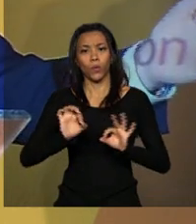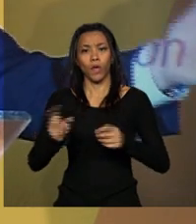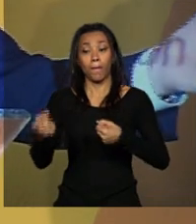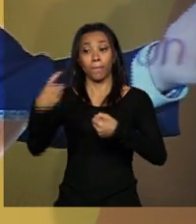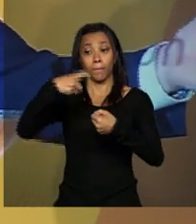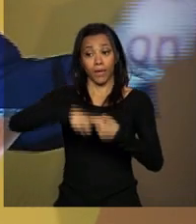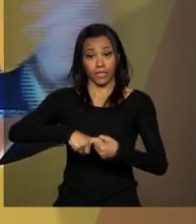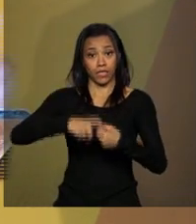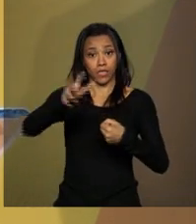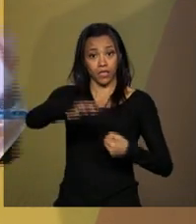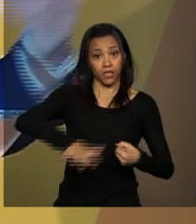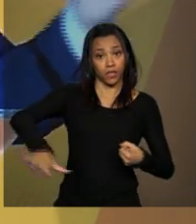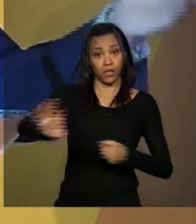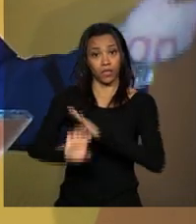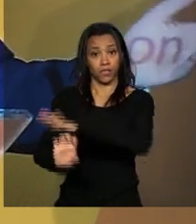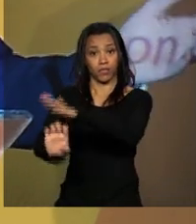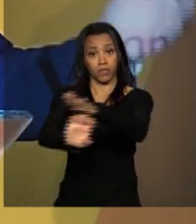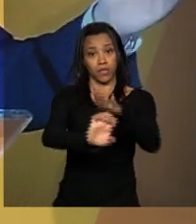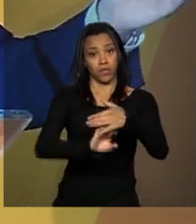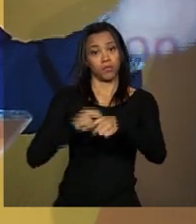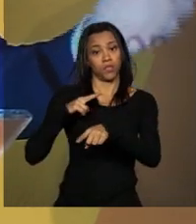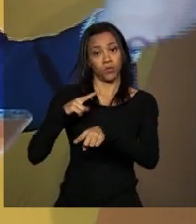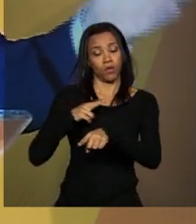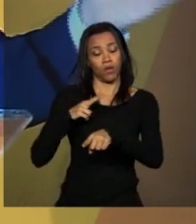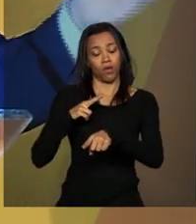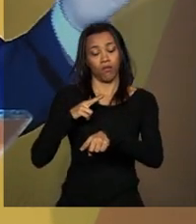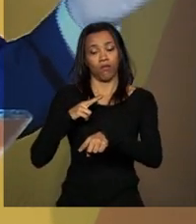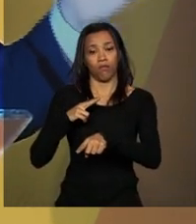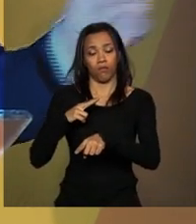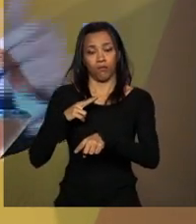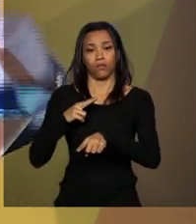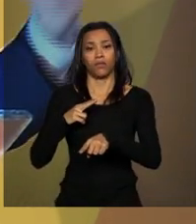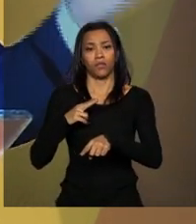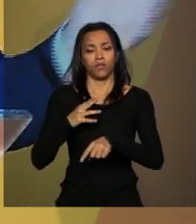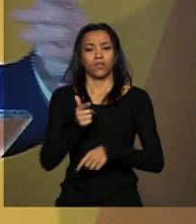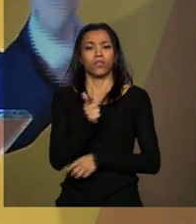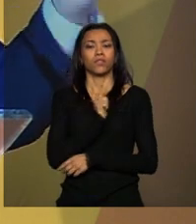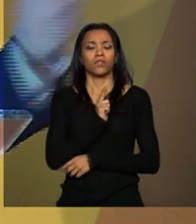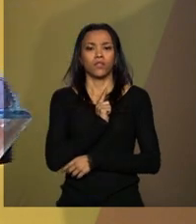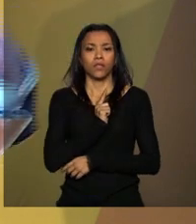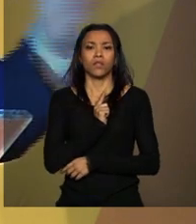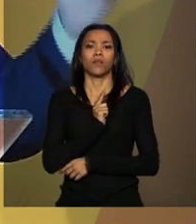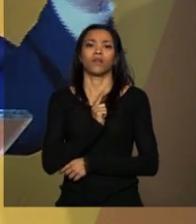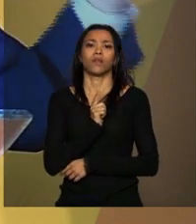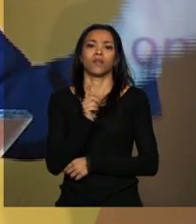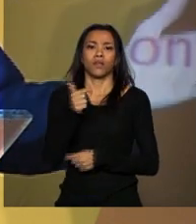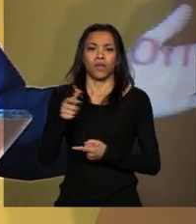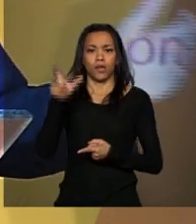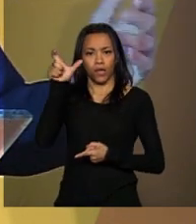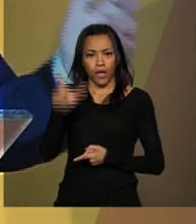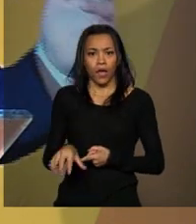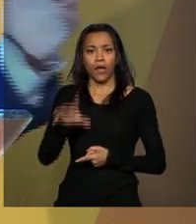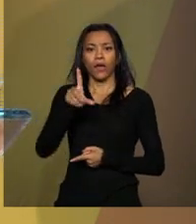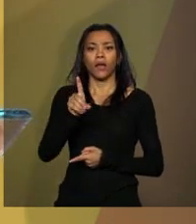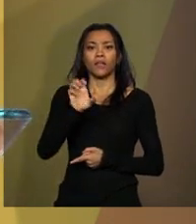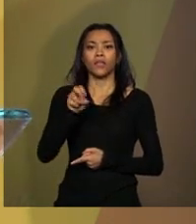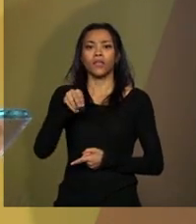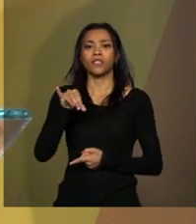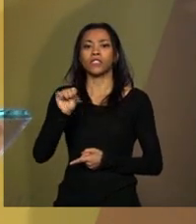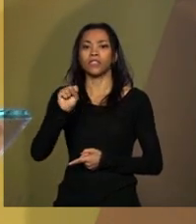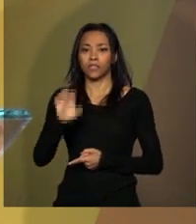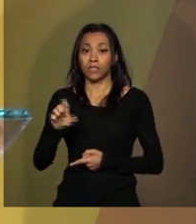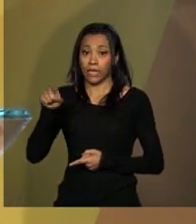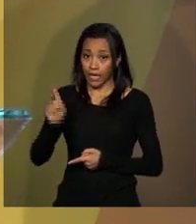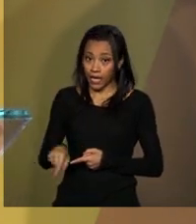setor privado teremos o privilégio de ter a Denise Pavarina presidente de